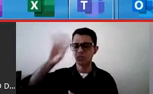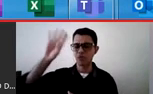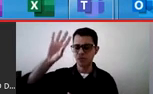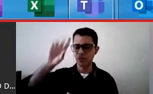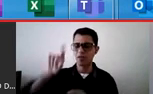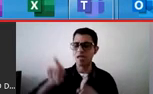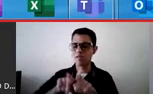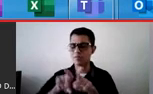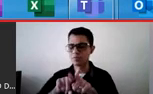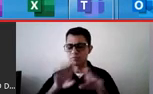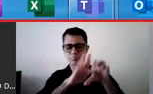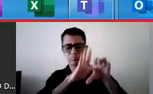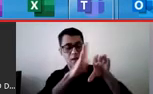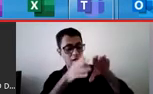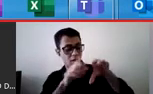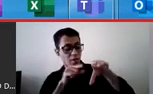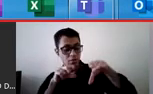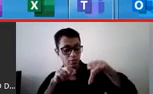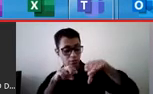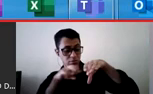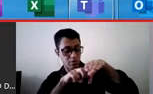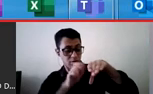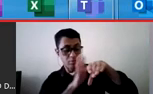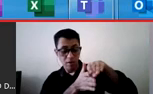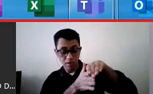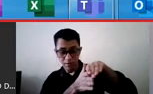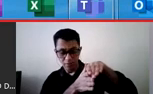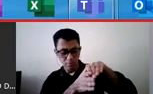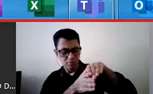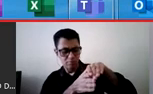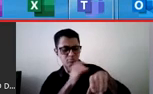procurar, a gente fica com medo das nossas sombras, né?